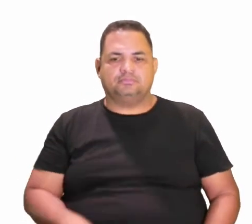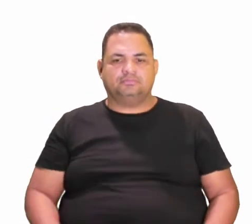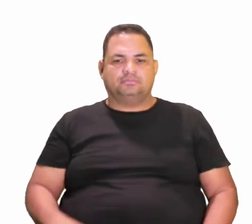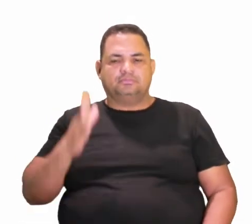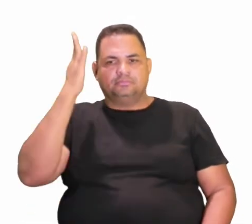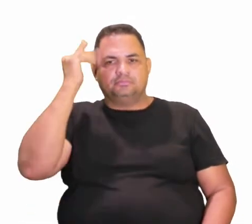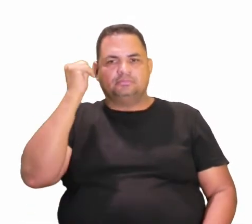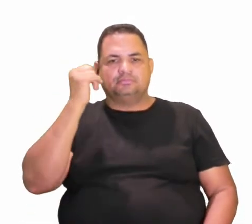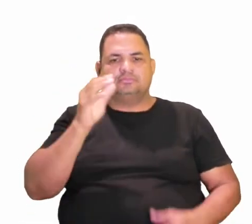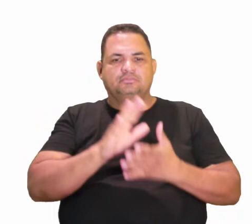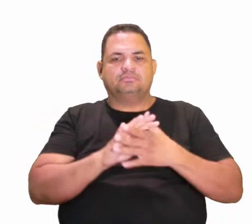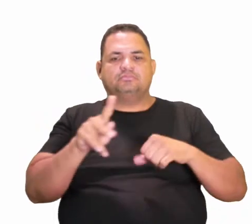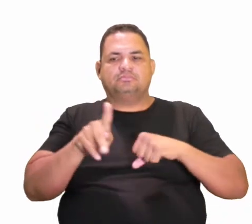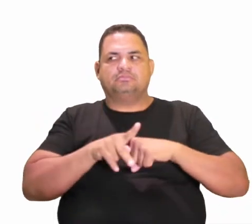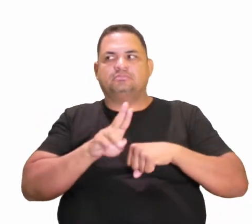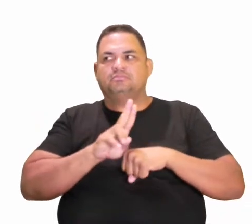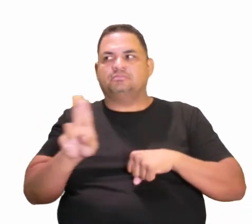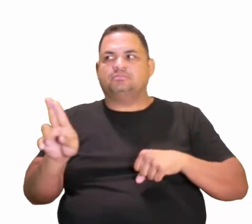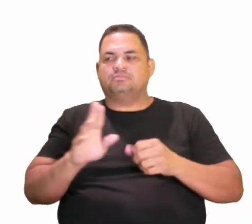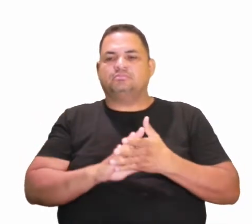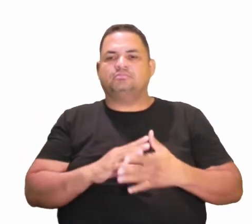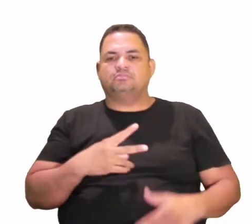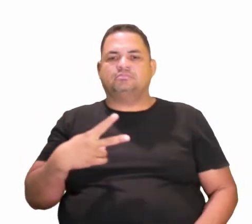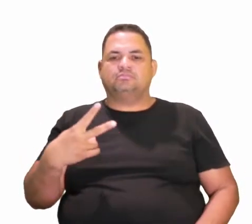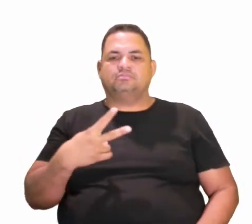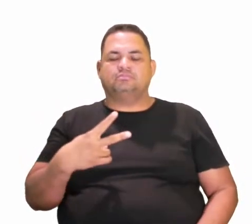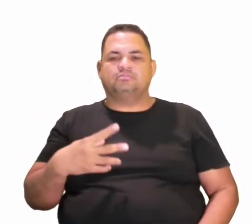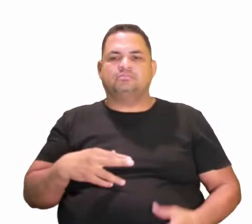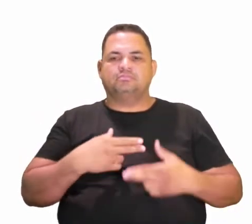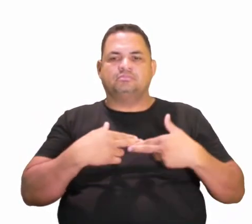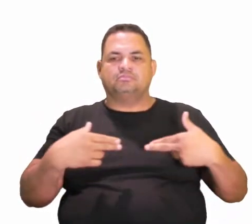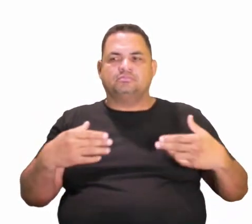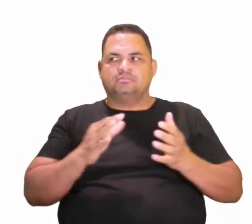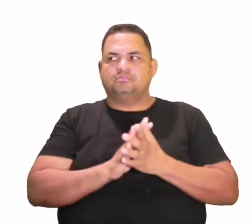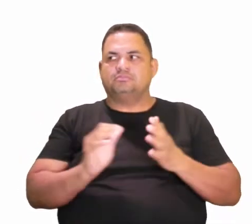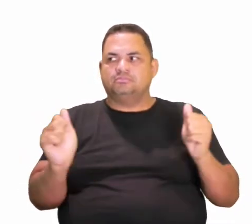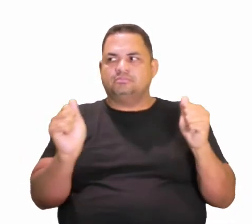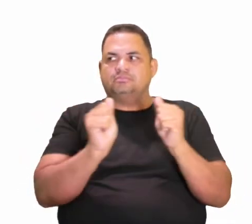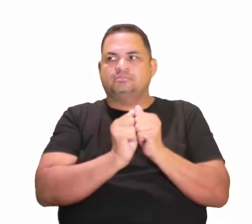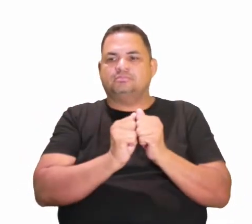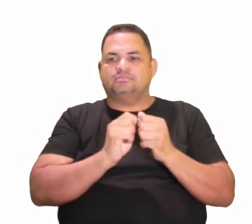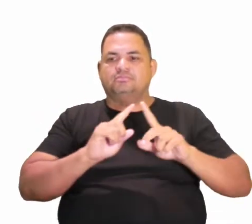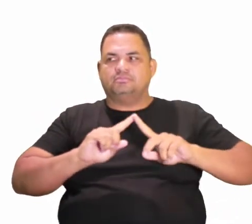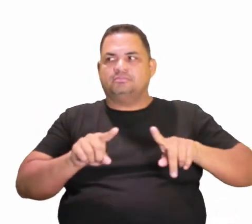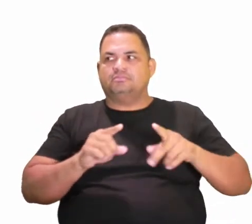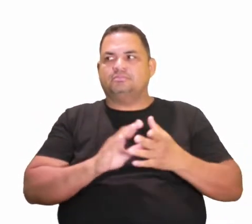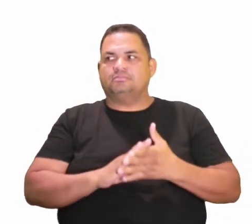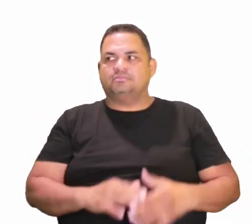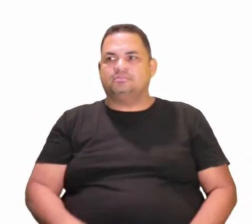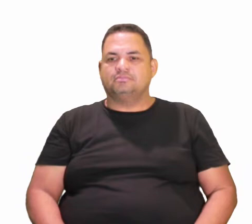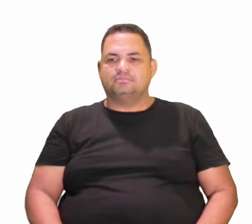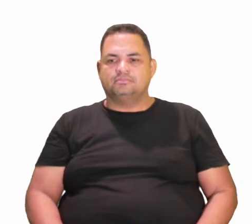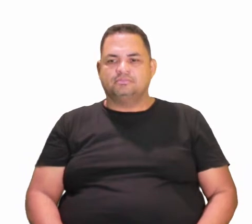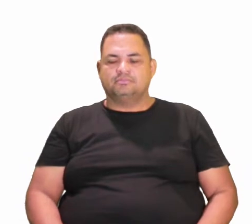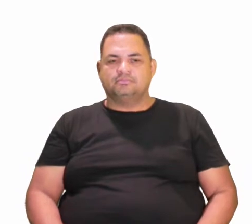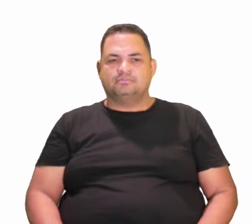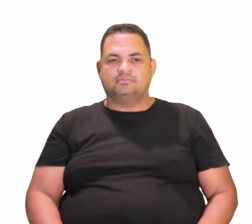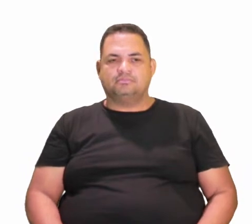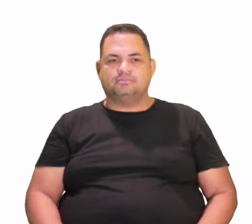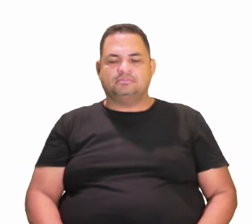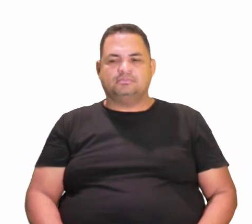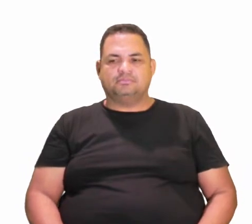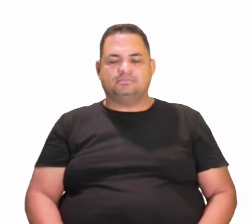4 pronomes demonstrativos, 2 para coisas que estão próximas, porém um no singular, outro no plural.